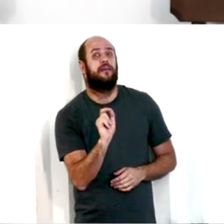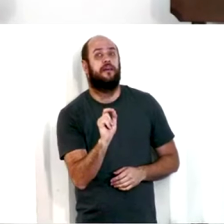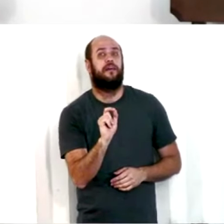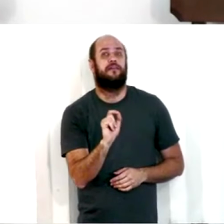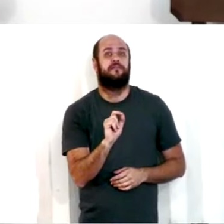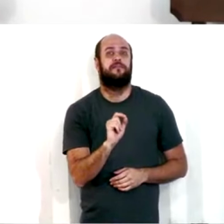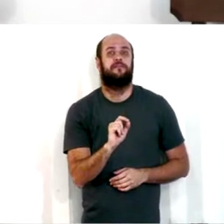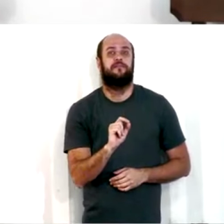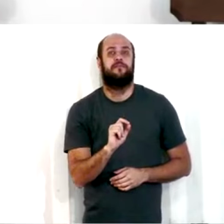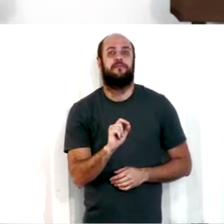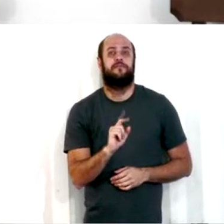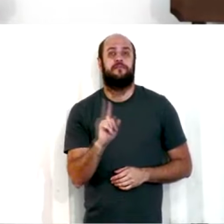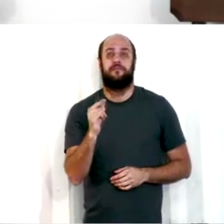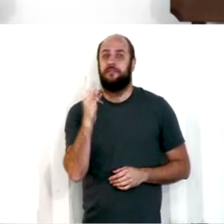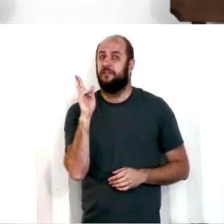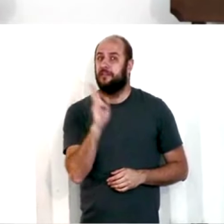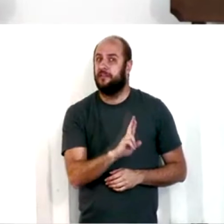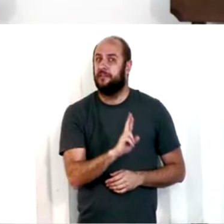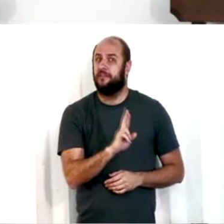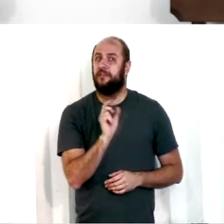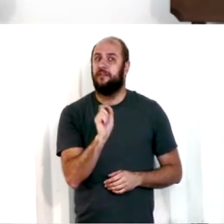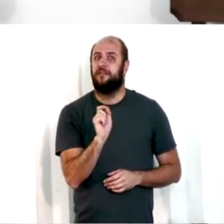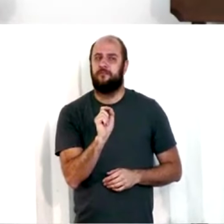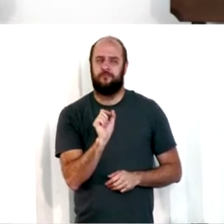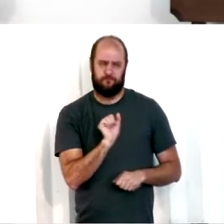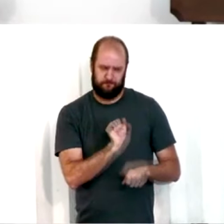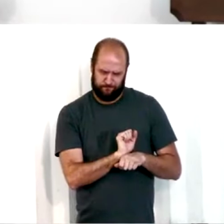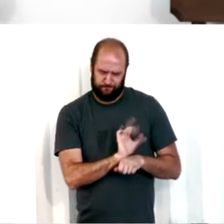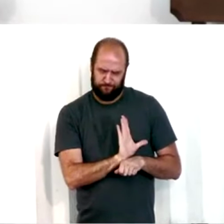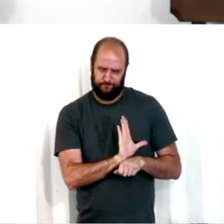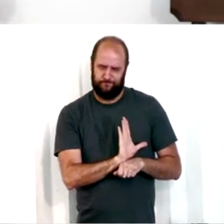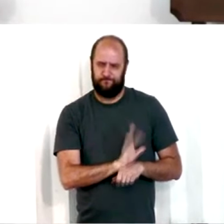santos? Esperem mais um pouco.